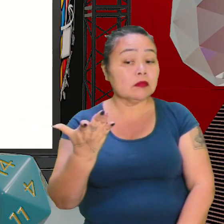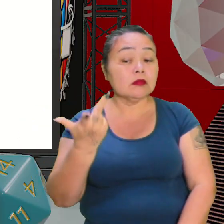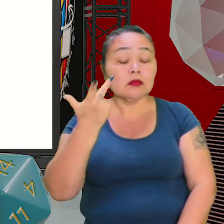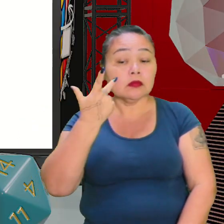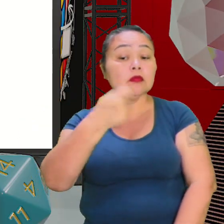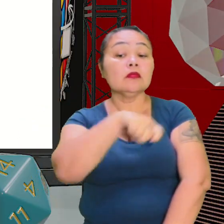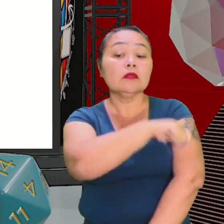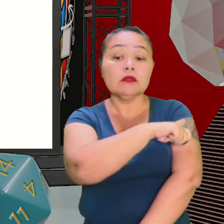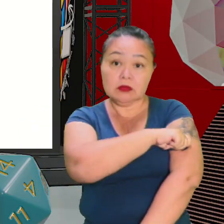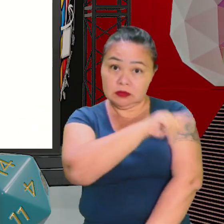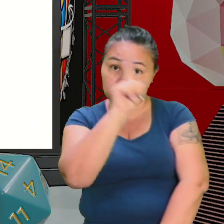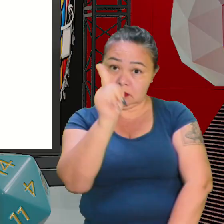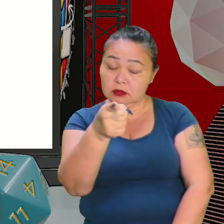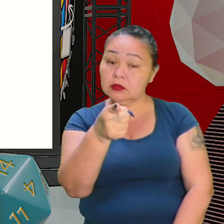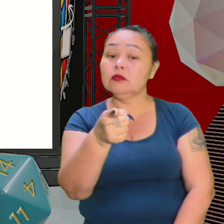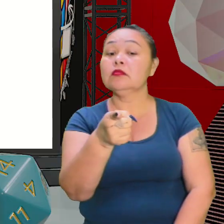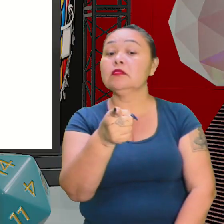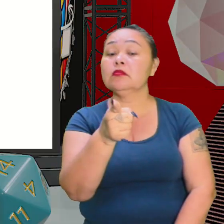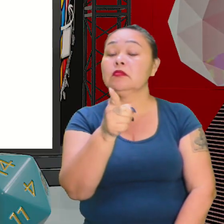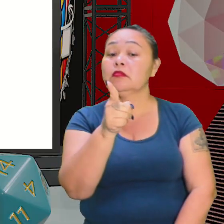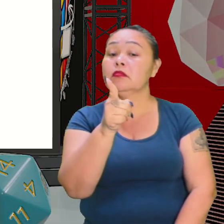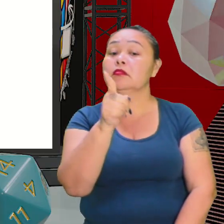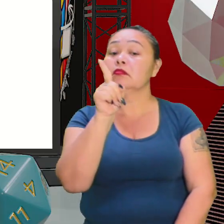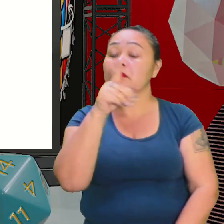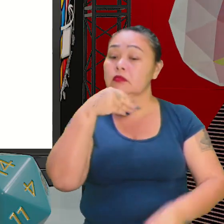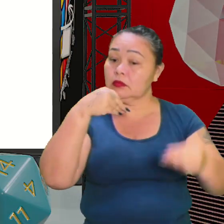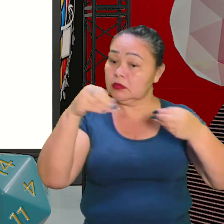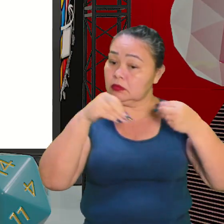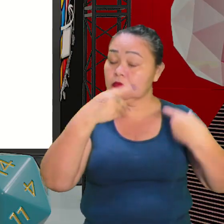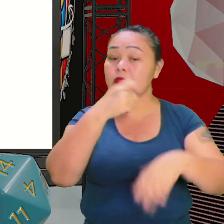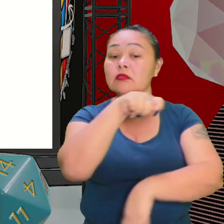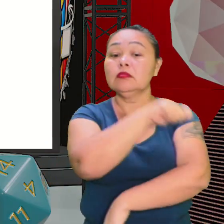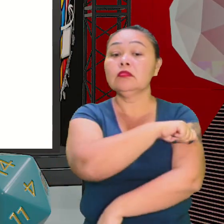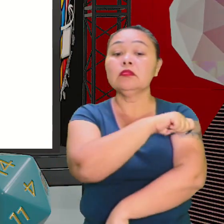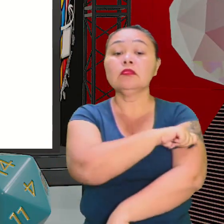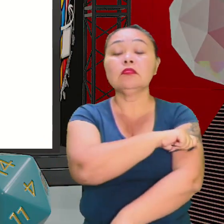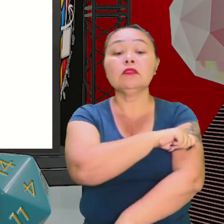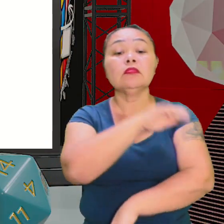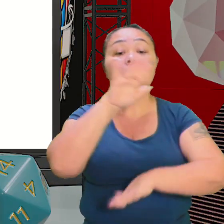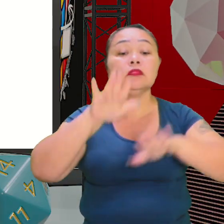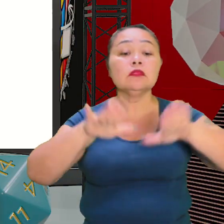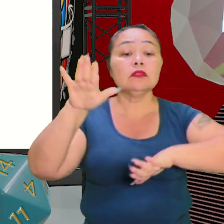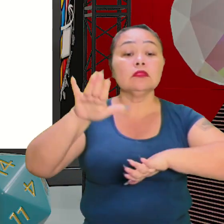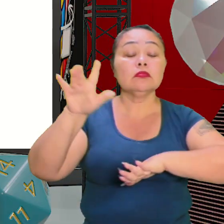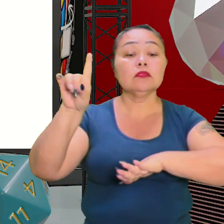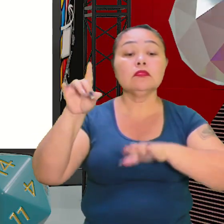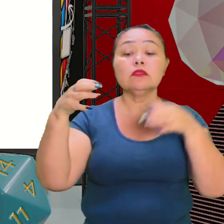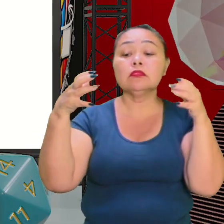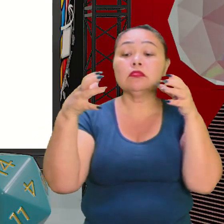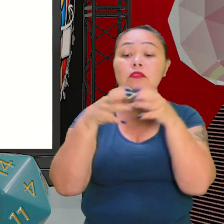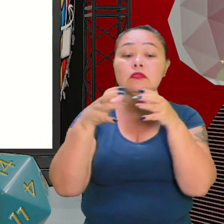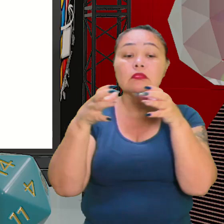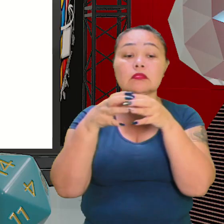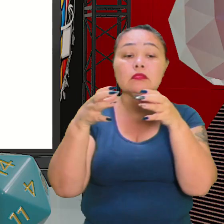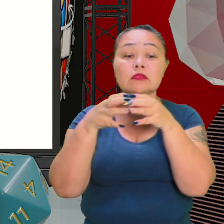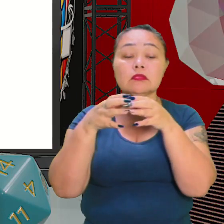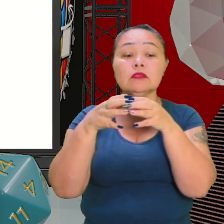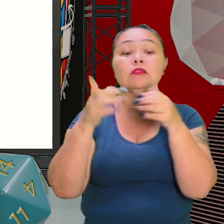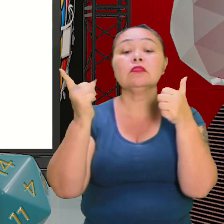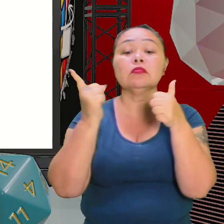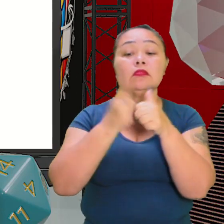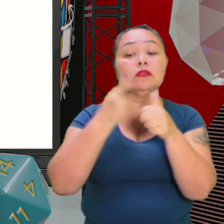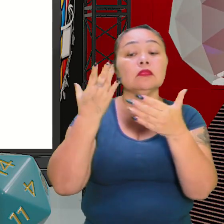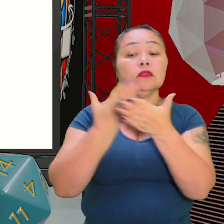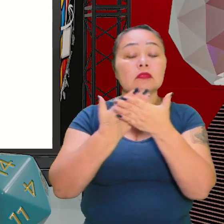você, estudante da mediação, no plano do estudante, vão alguns desses conjuntos, tá? Na